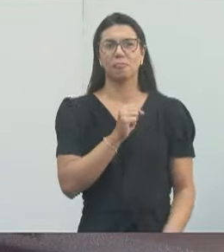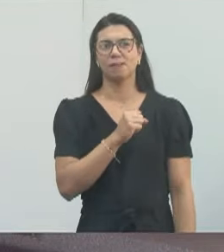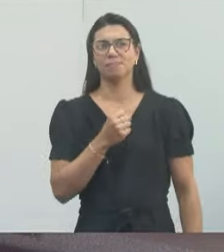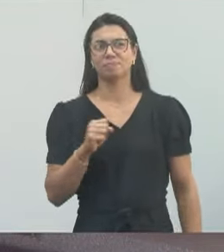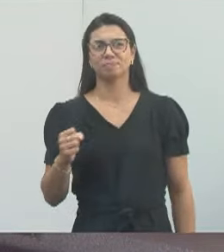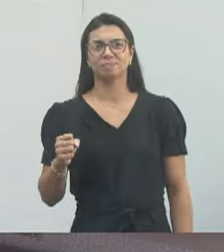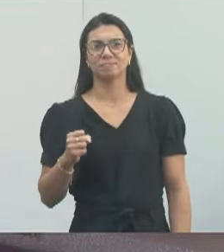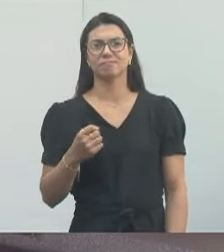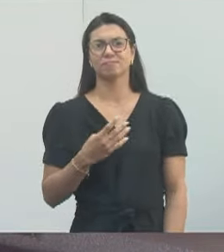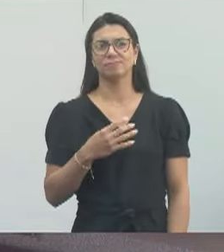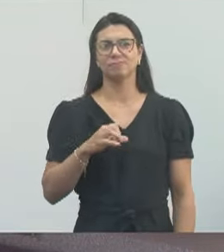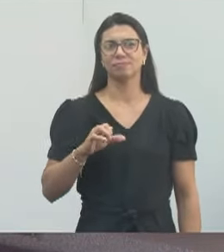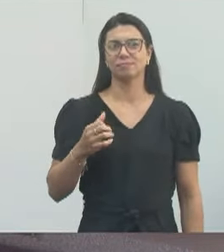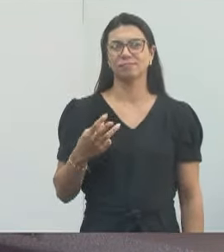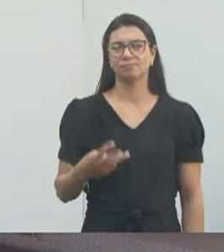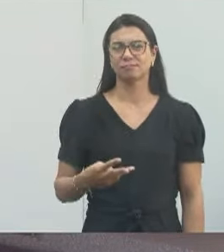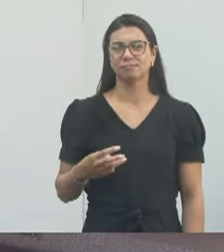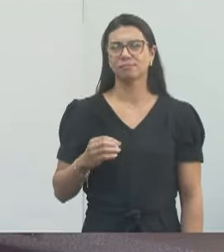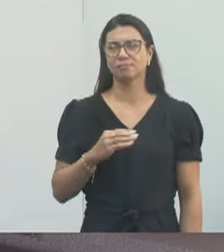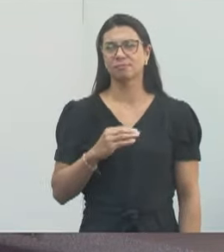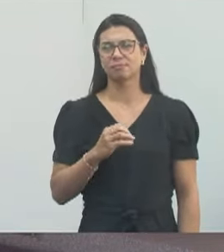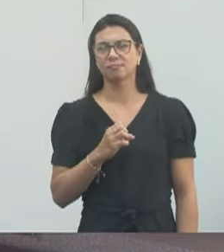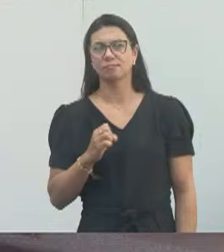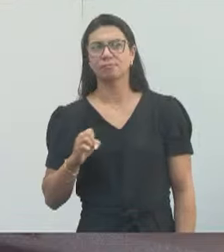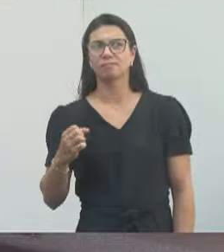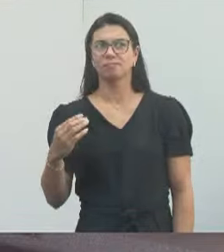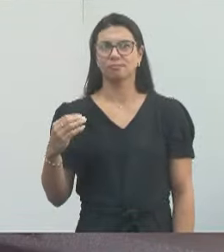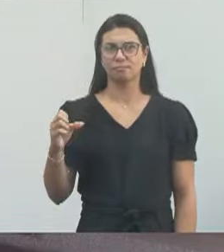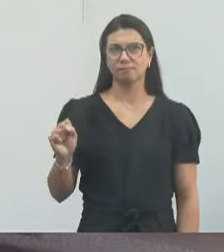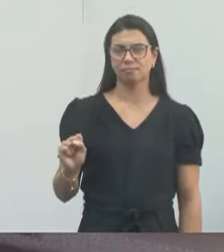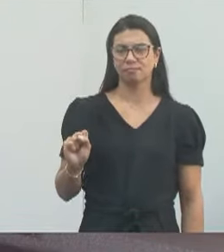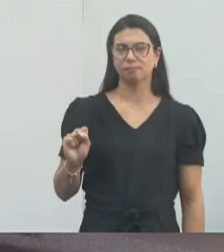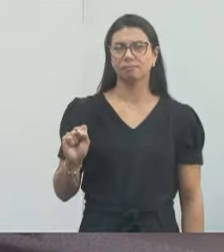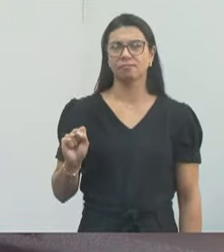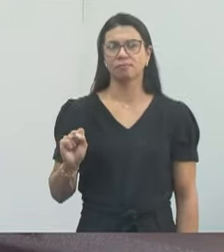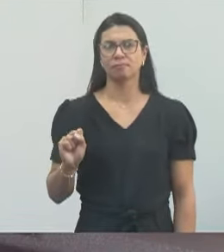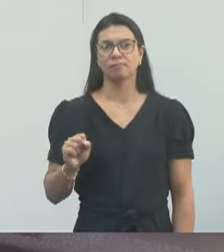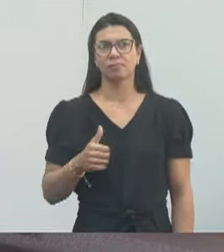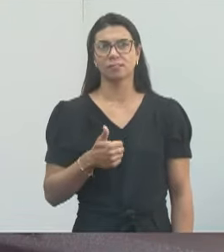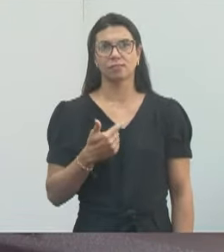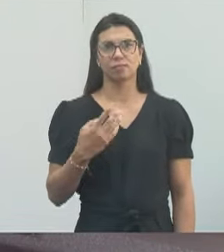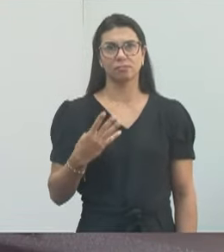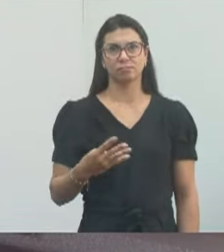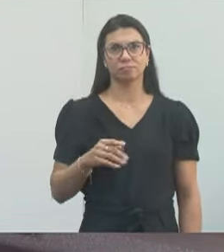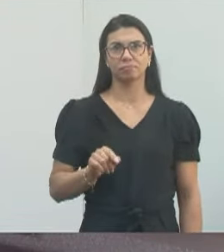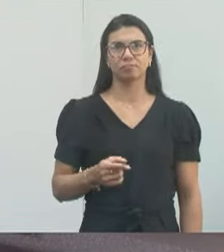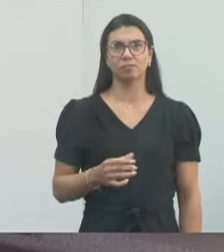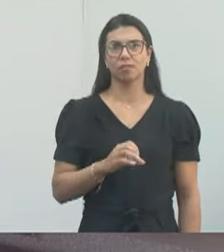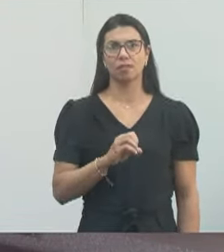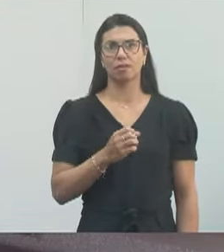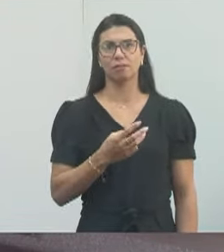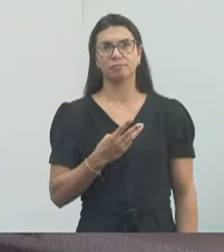493 do caex no inquérito civil número 140